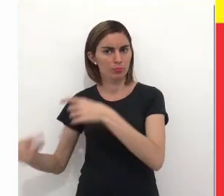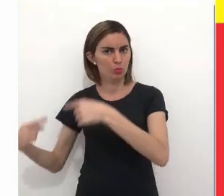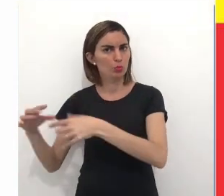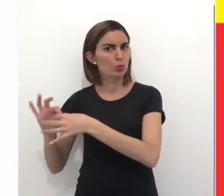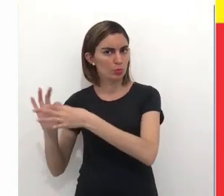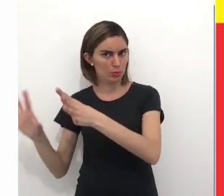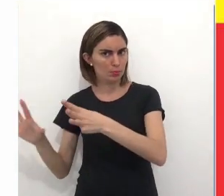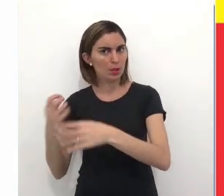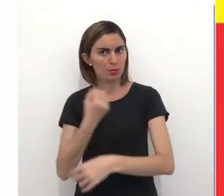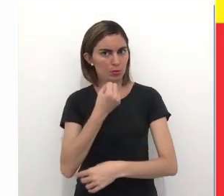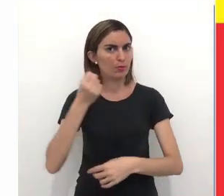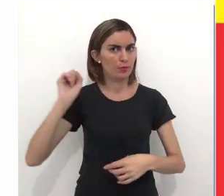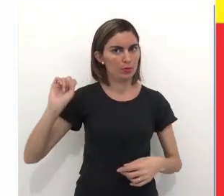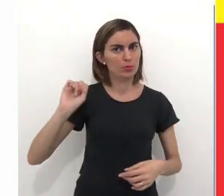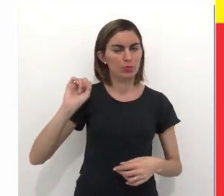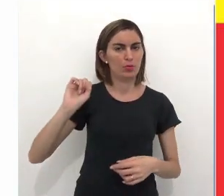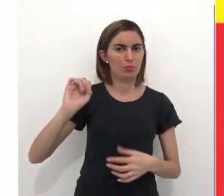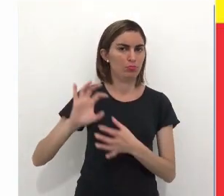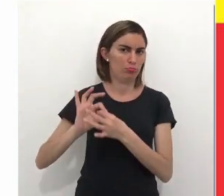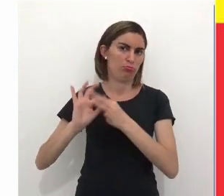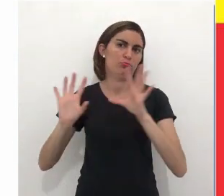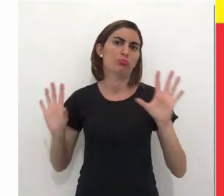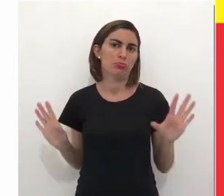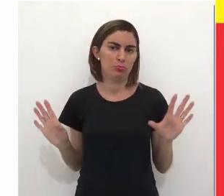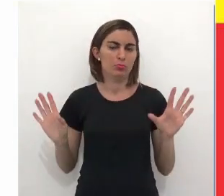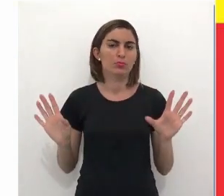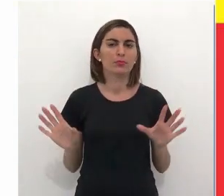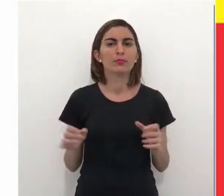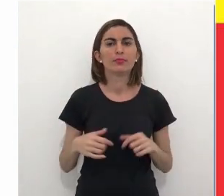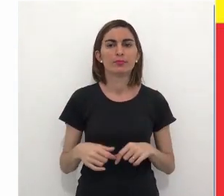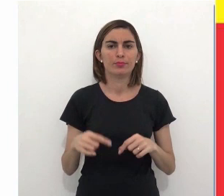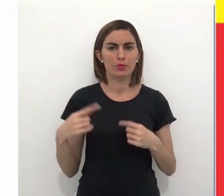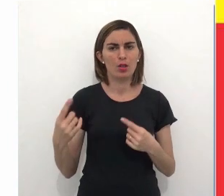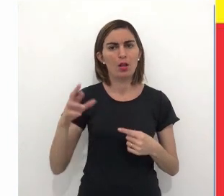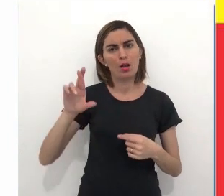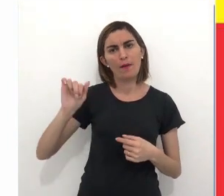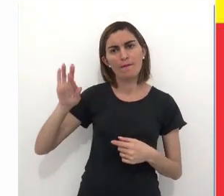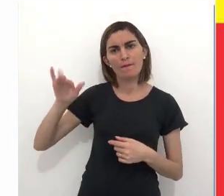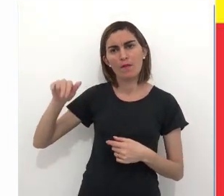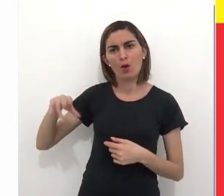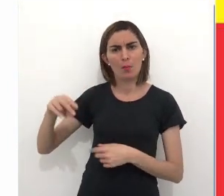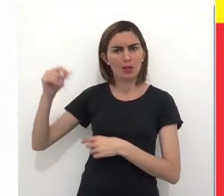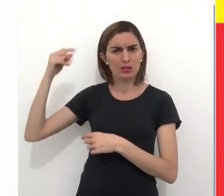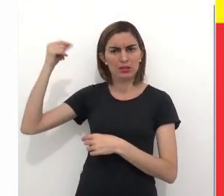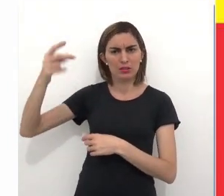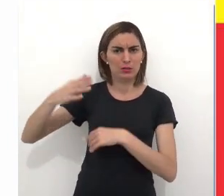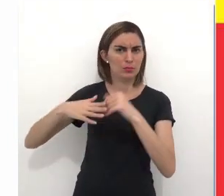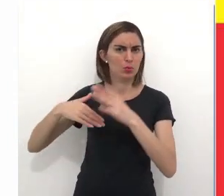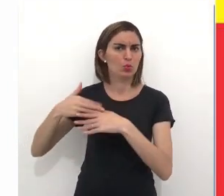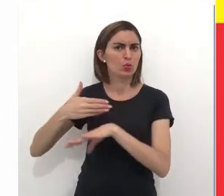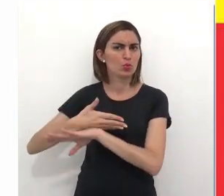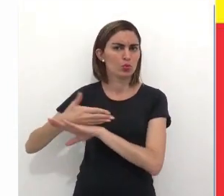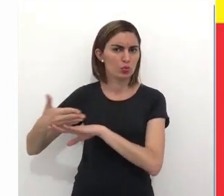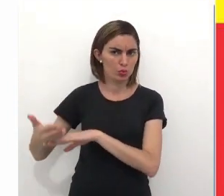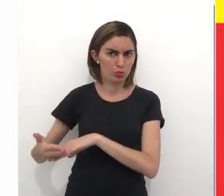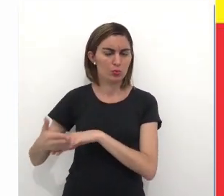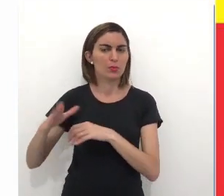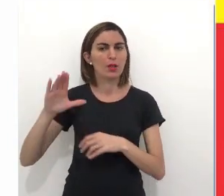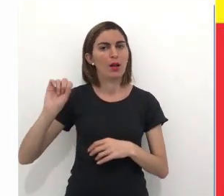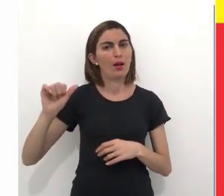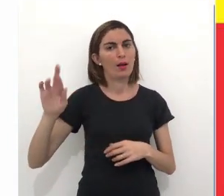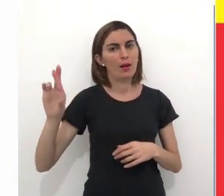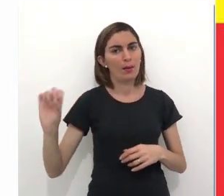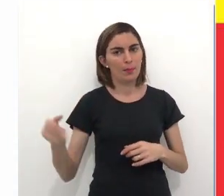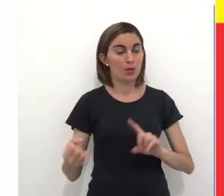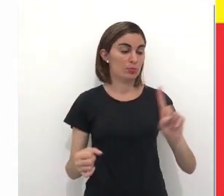que defendiam a autonomia dos provincianos e a reforma das antigas práticas, os